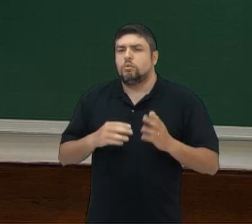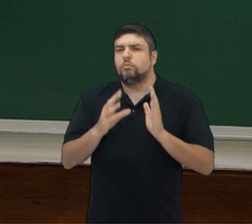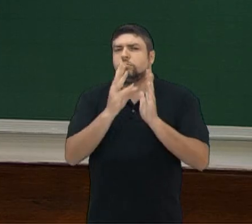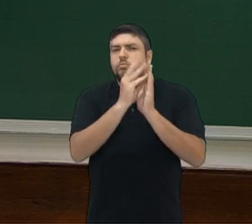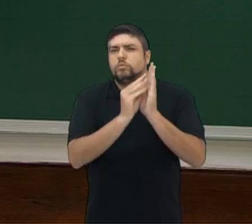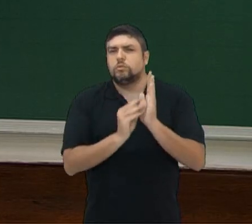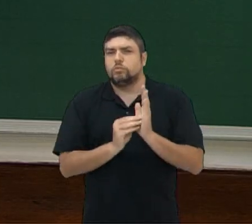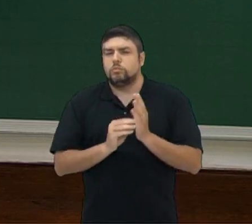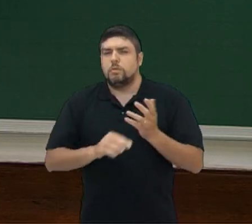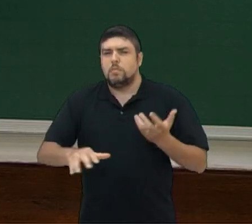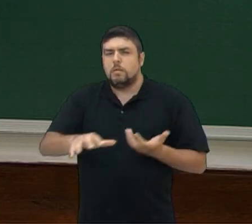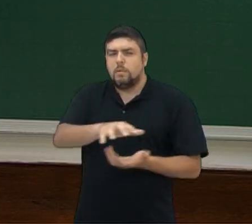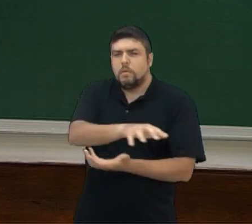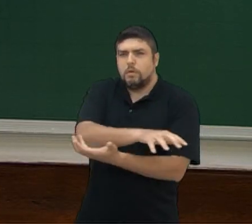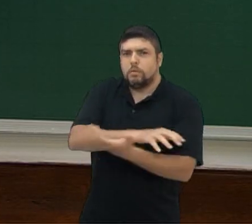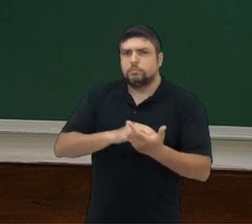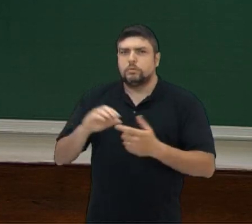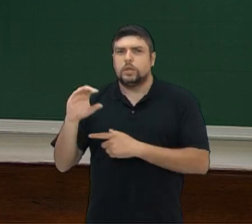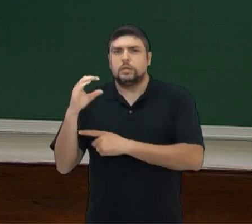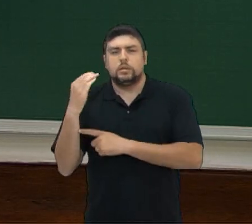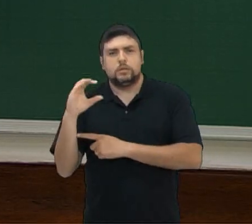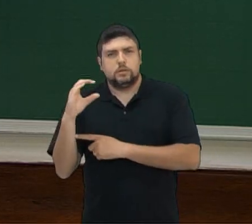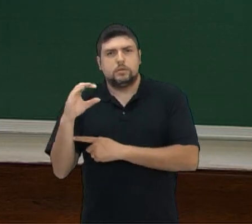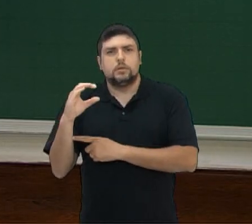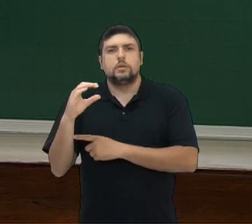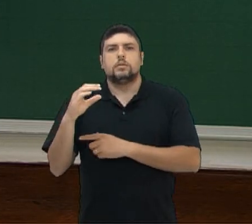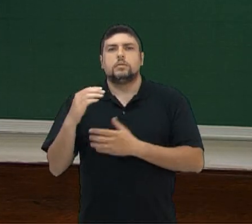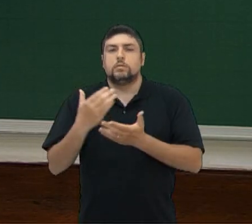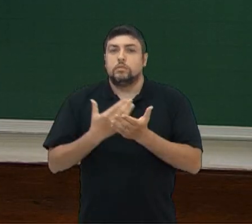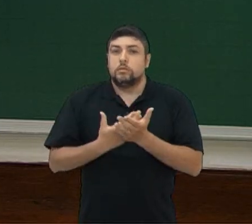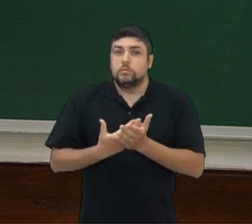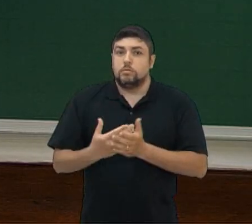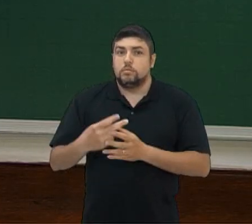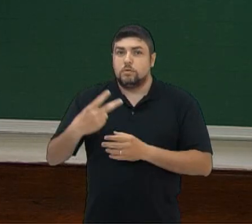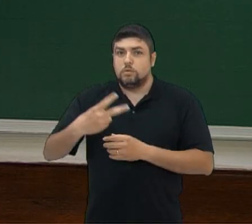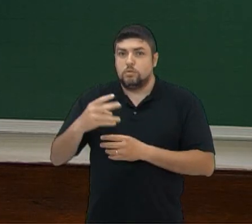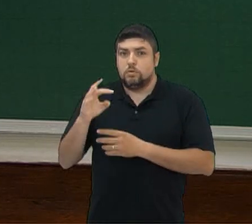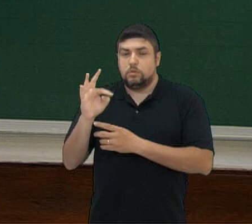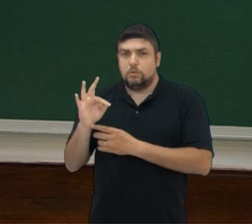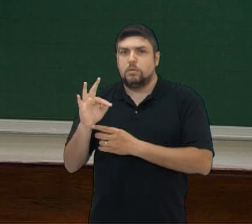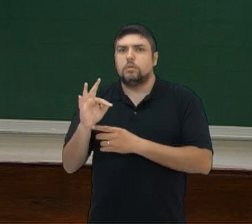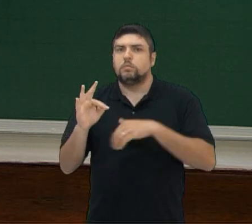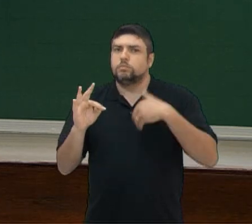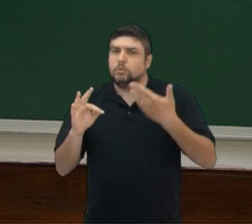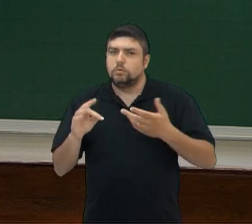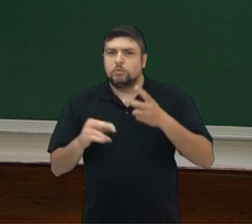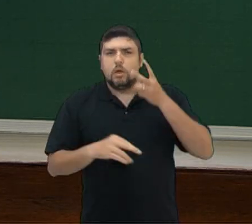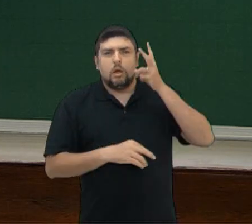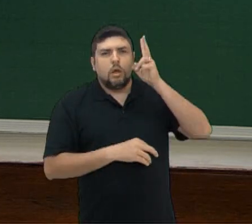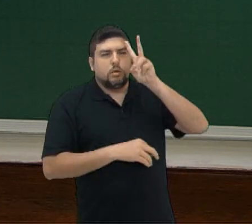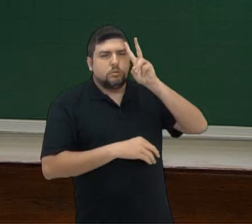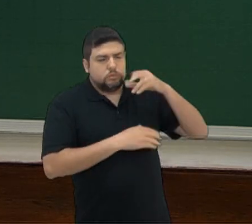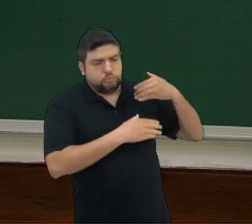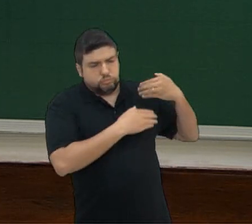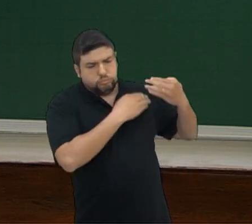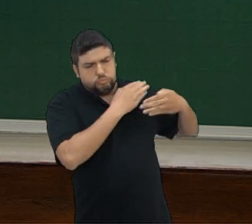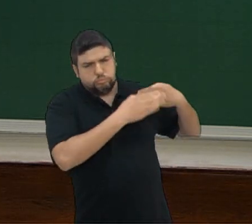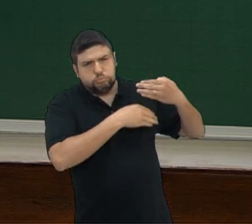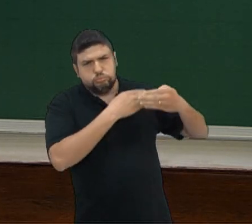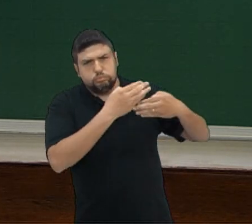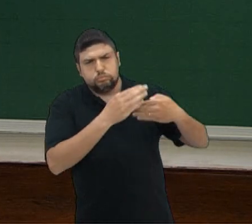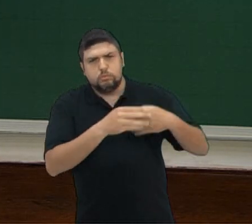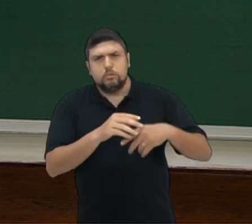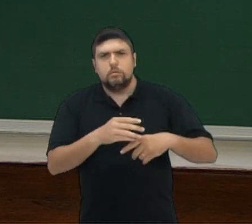científicas, começando aí o segundo trimestre. Então, falei das mudanças, essa é uma grande mudança na história que importa muito para a